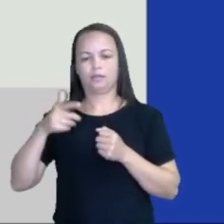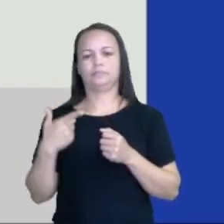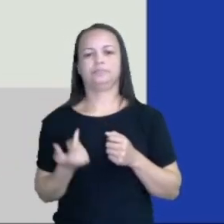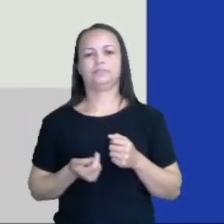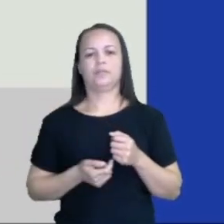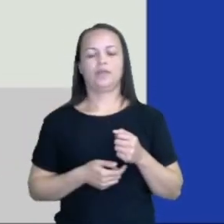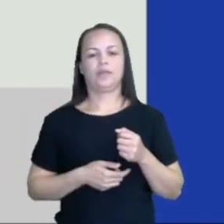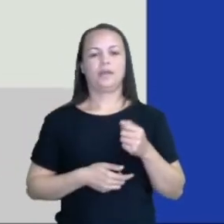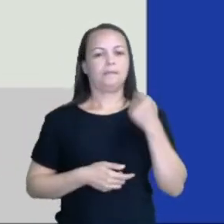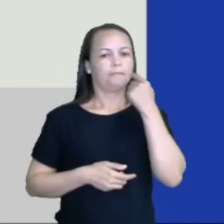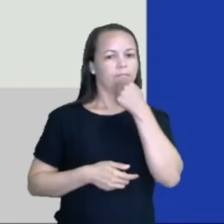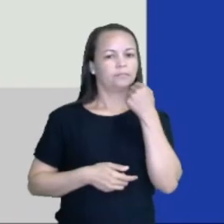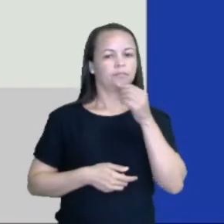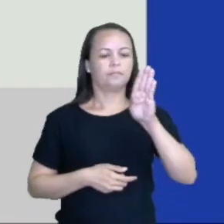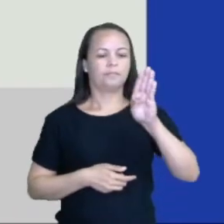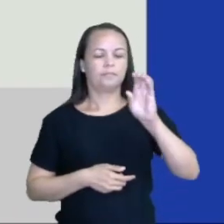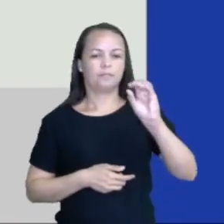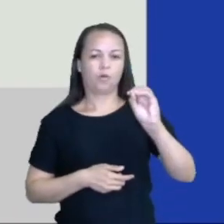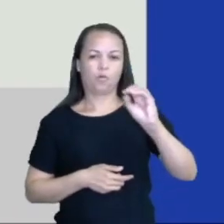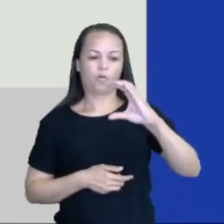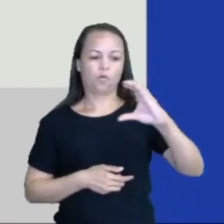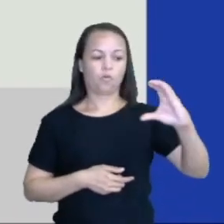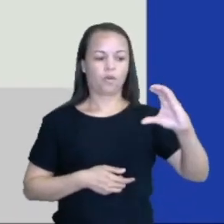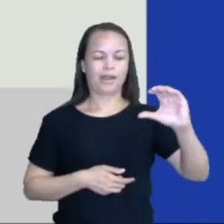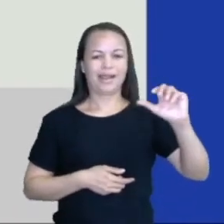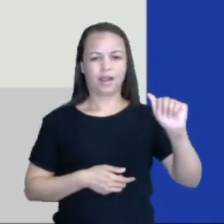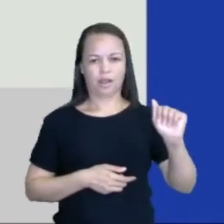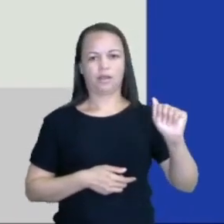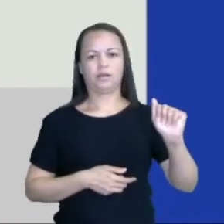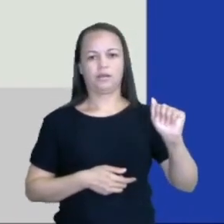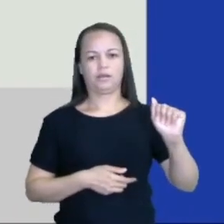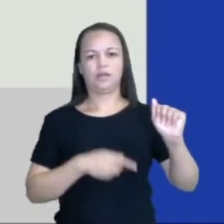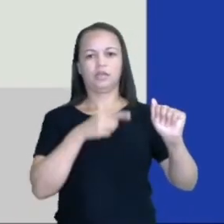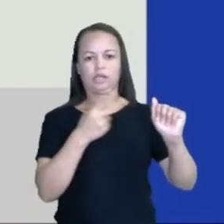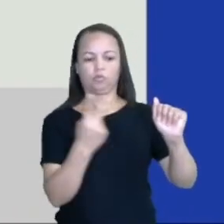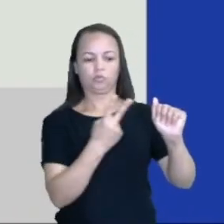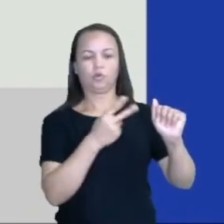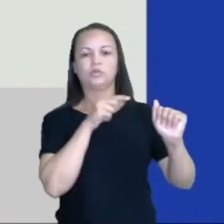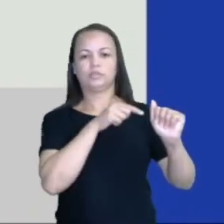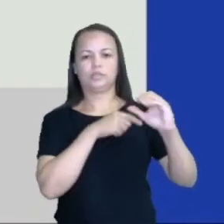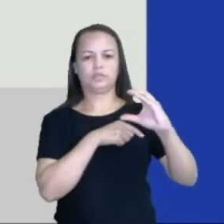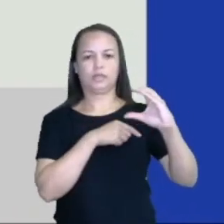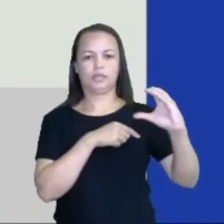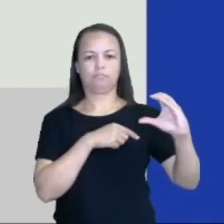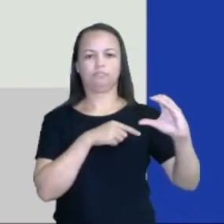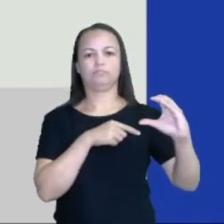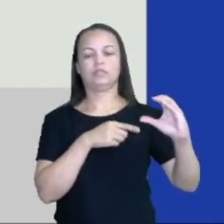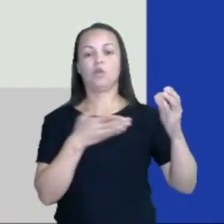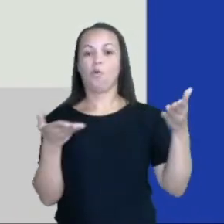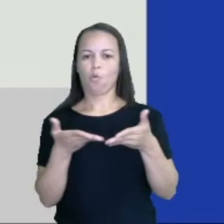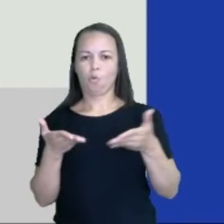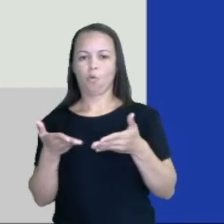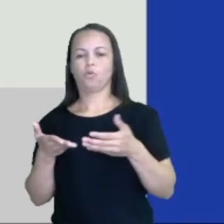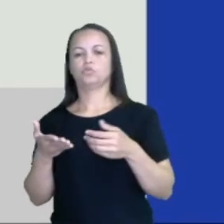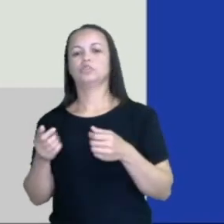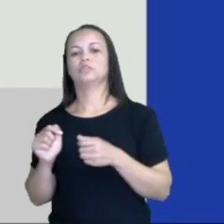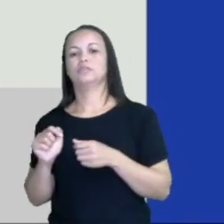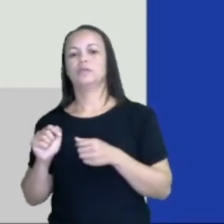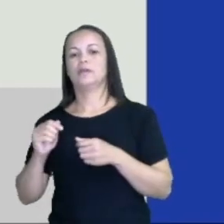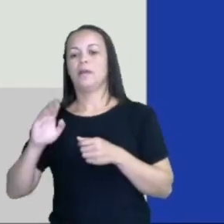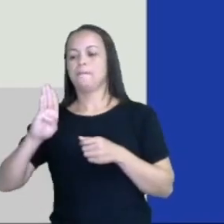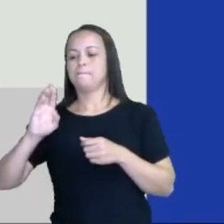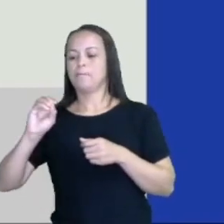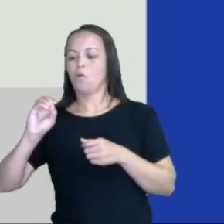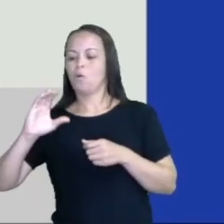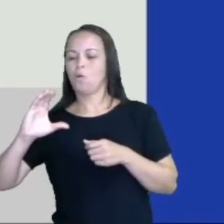Em 1932, a palavra boca era escrita com dois Cs. Hoje, a palavra boca,